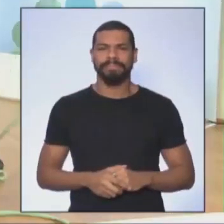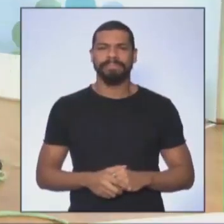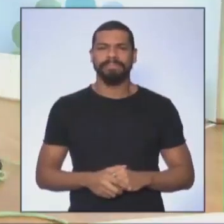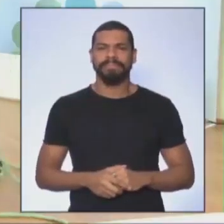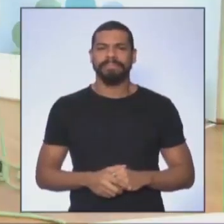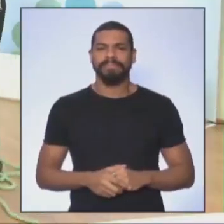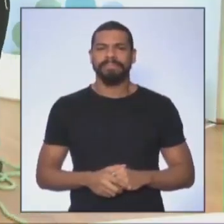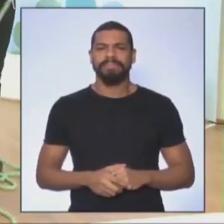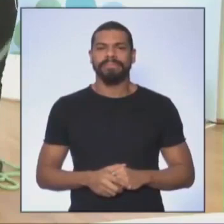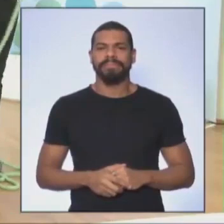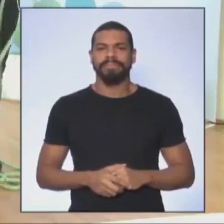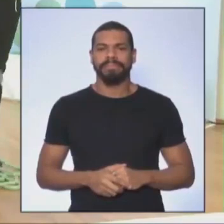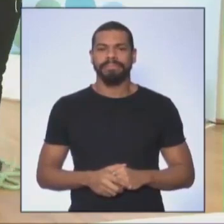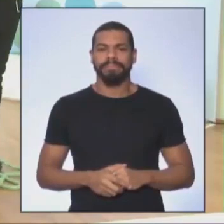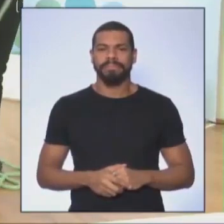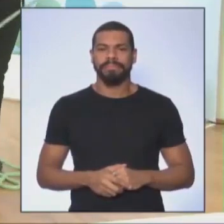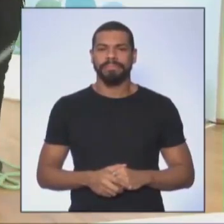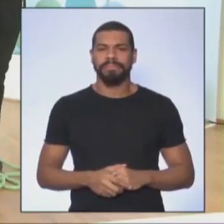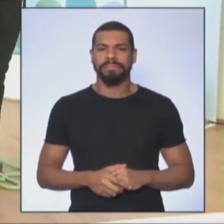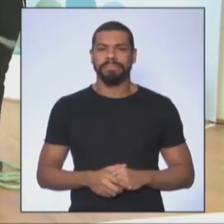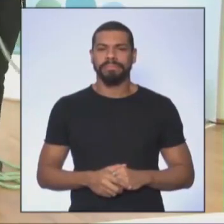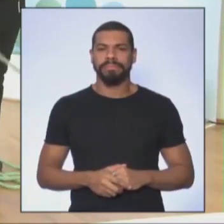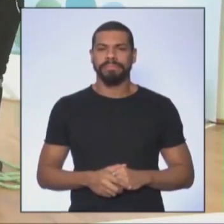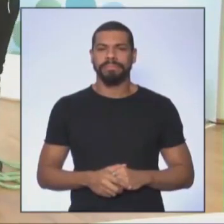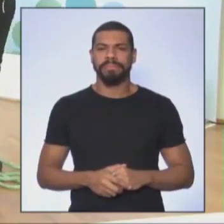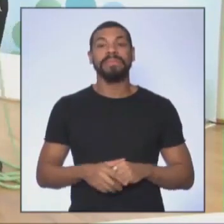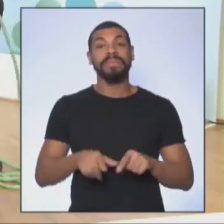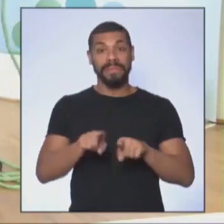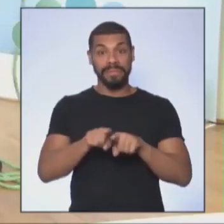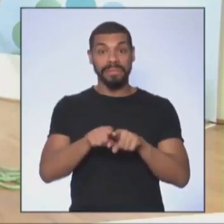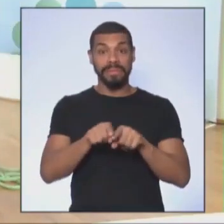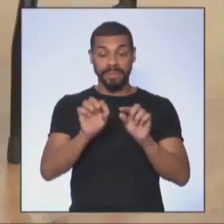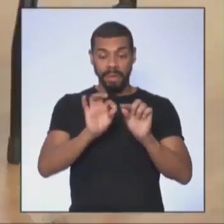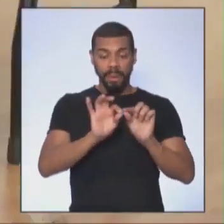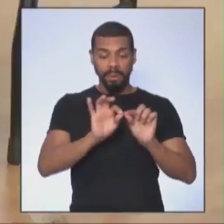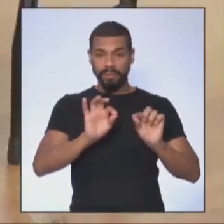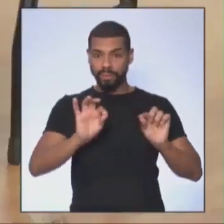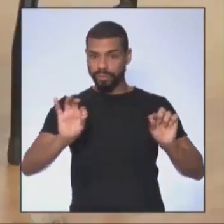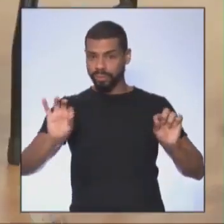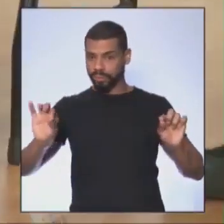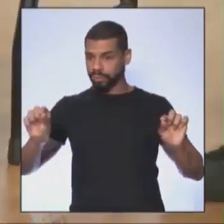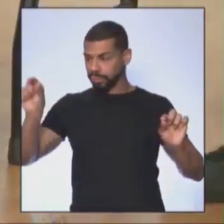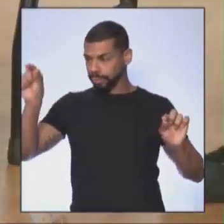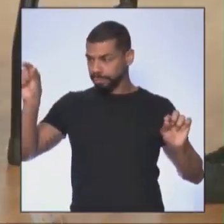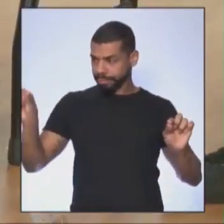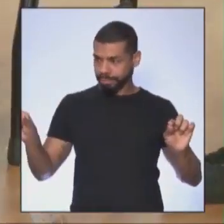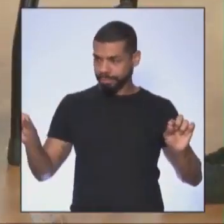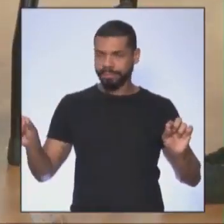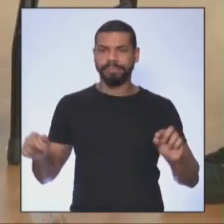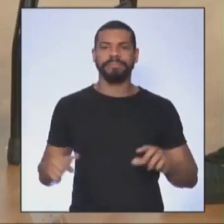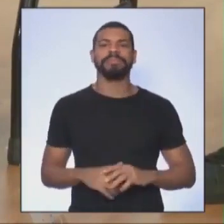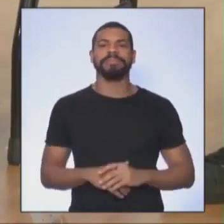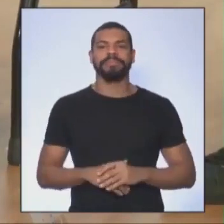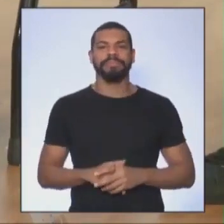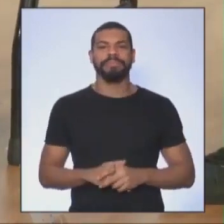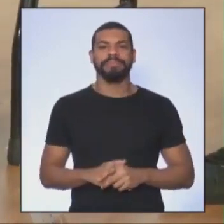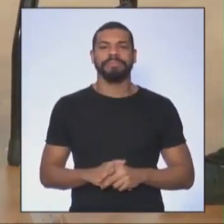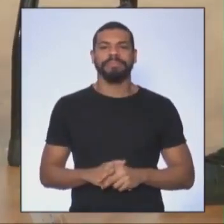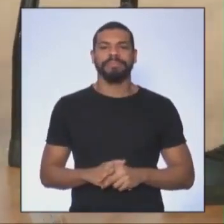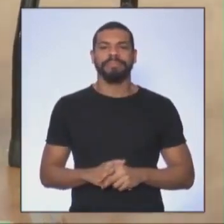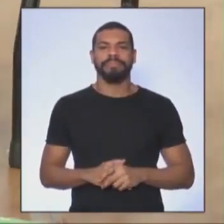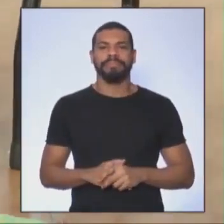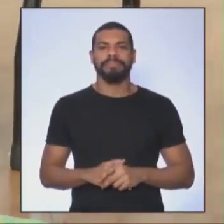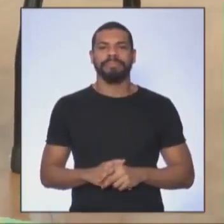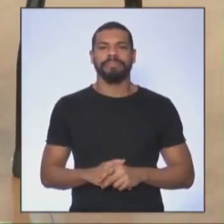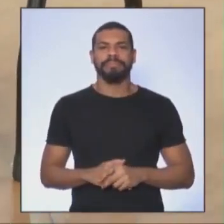E vamos posicioná-la desse modo na perpendicular com essa mola. Tiago, você pode Talvez segurar um pouco assim. daqui para poder ver